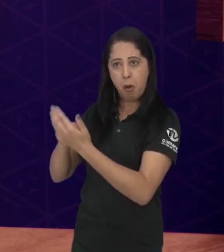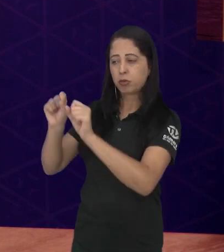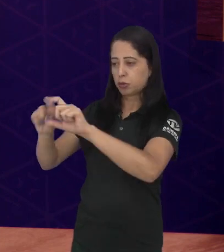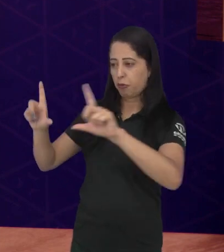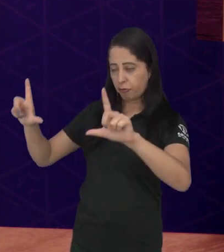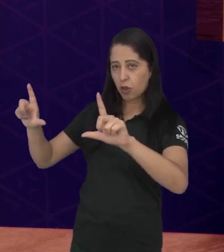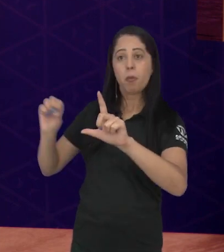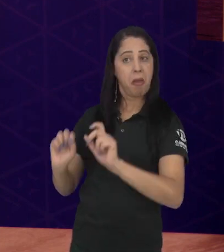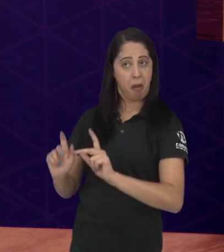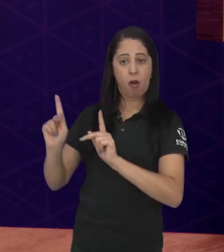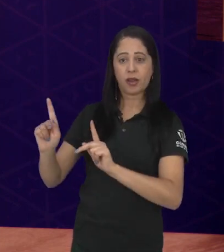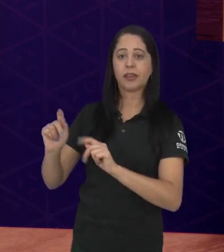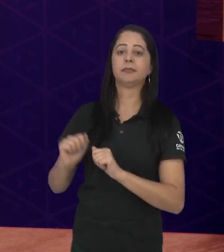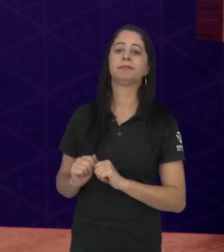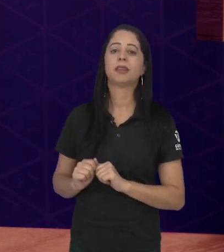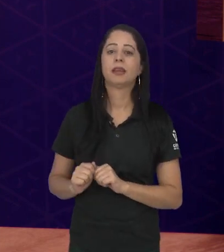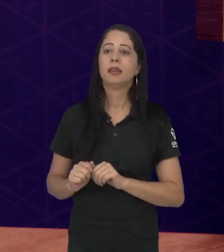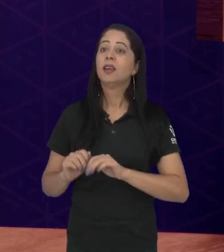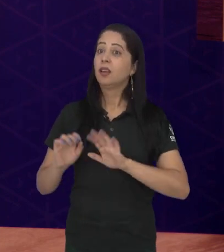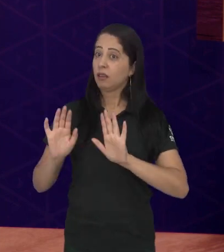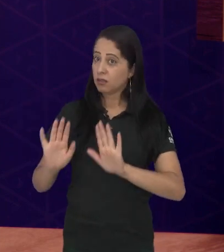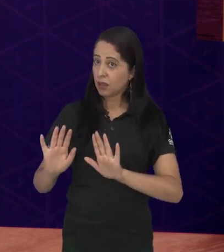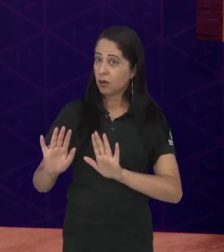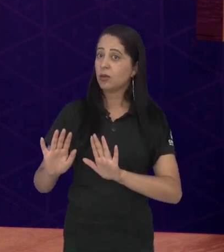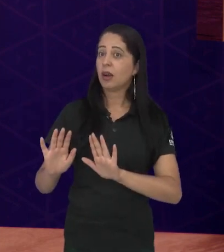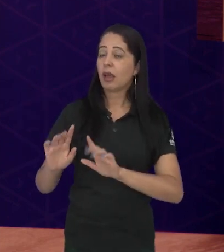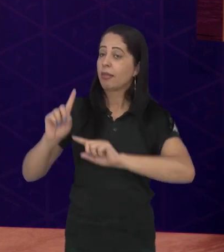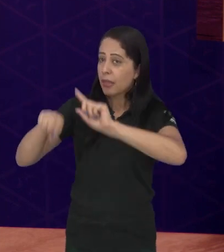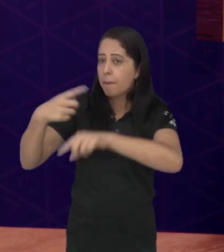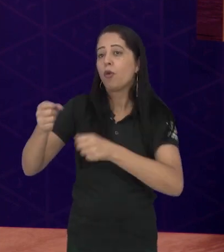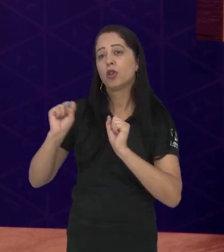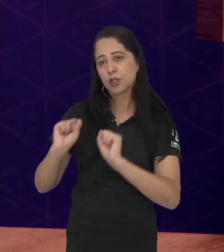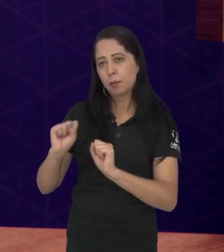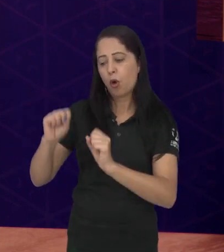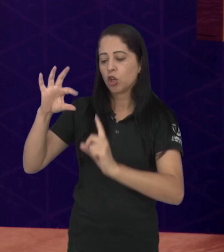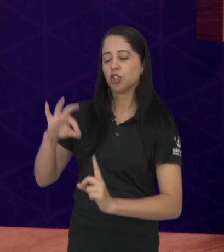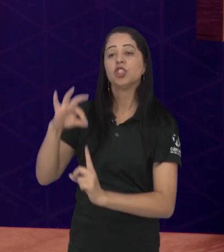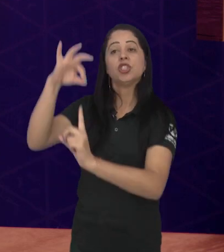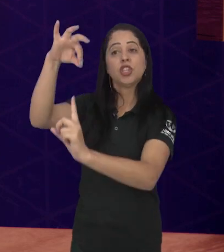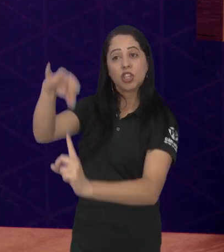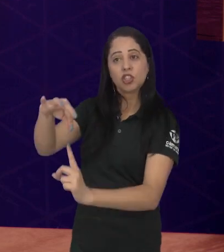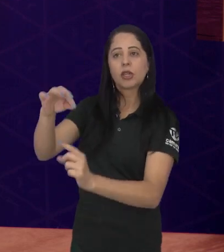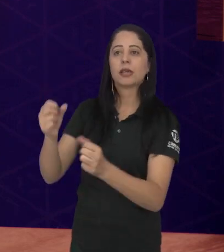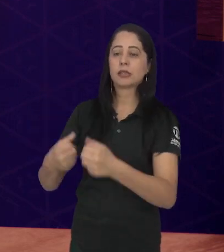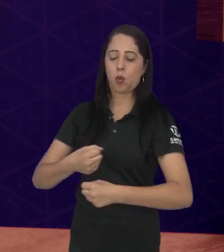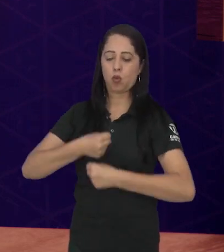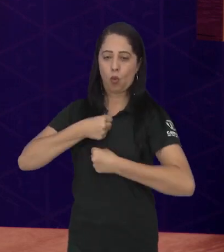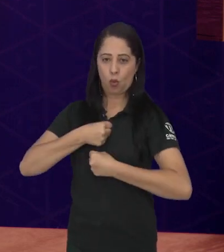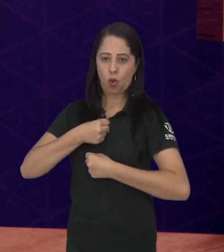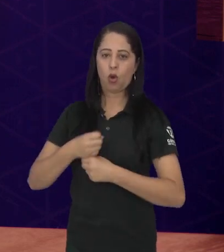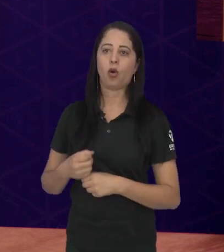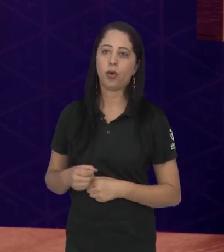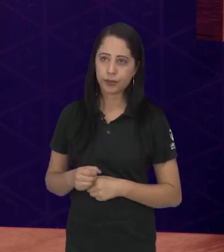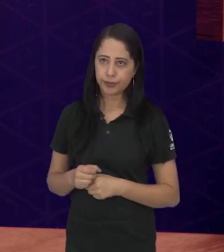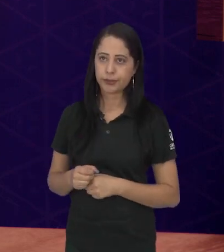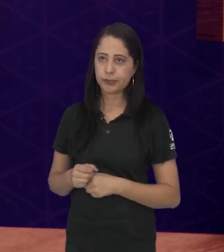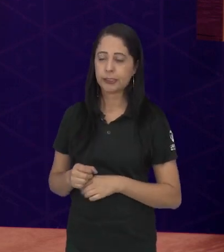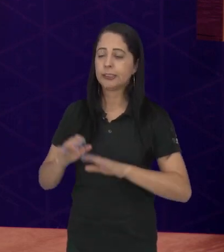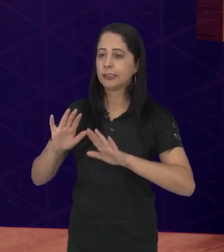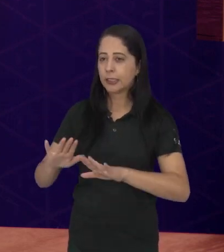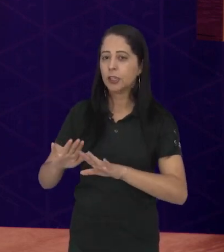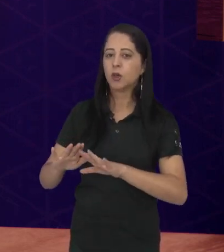assim, a gente já vê que tem que ter conquistado pelo menos um espacinho no mercado